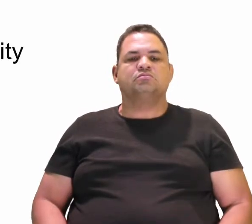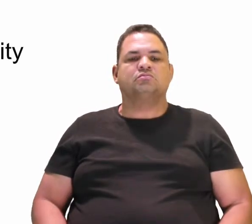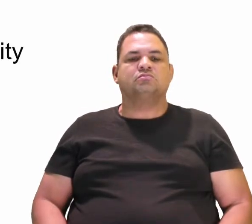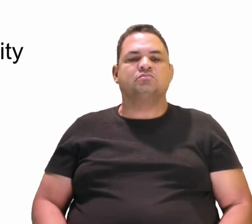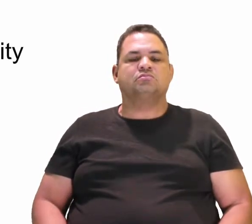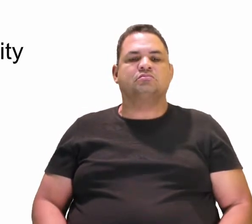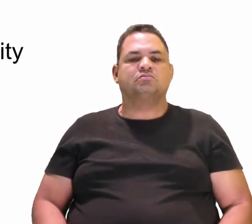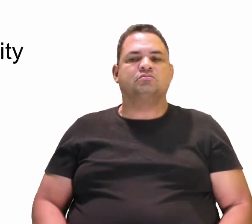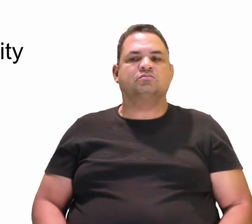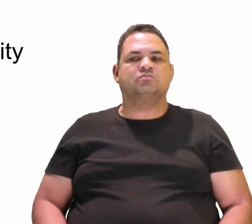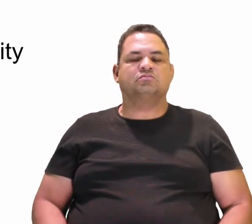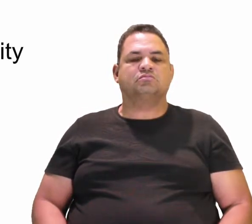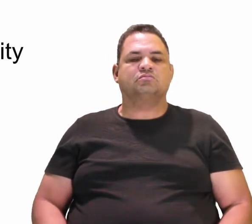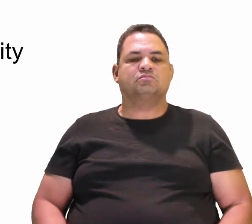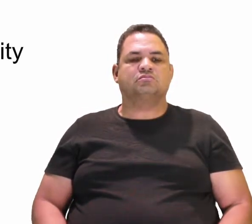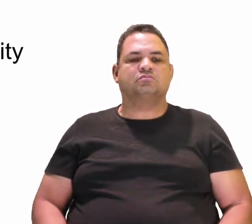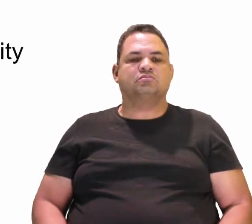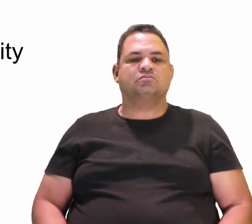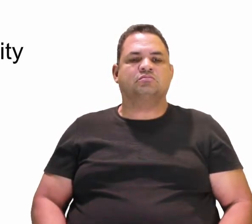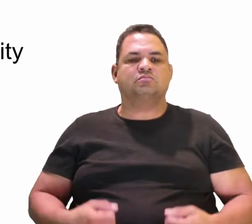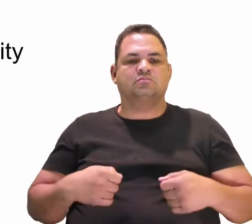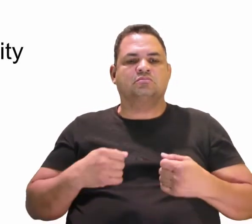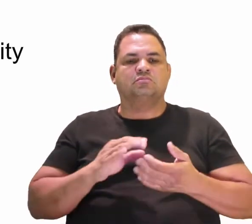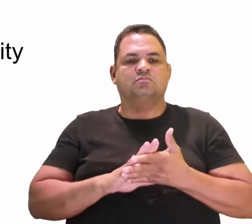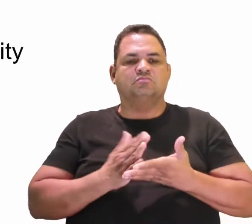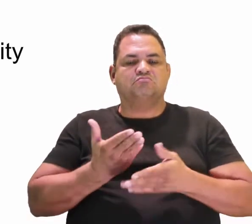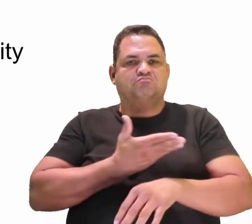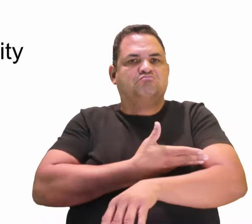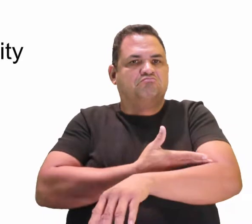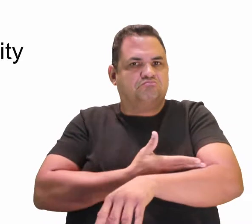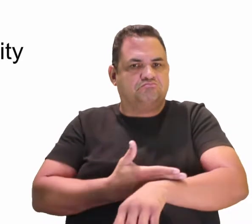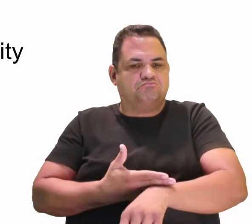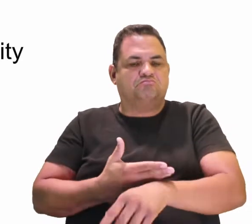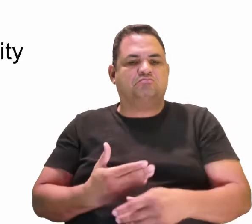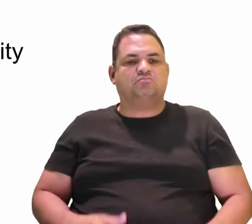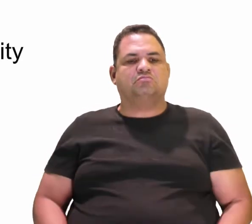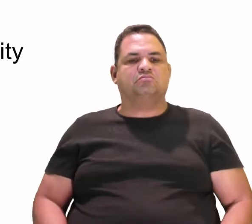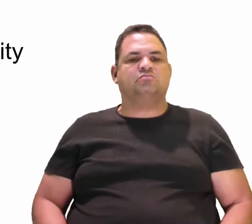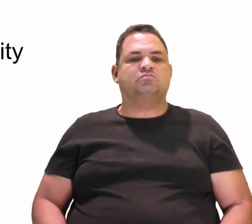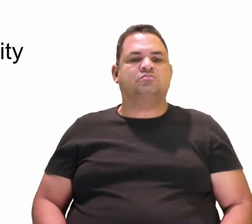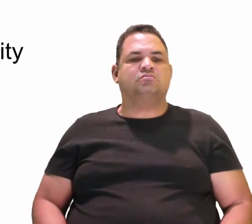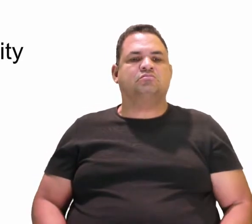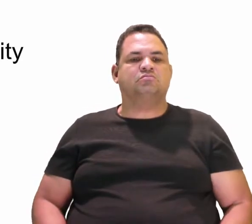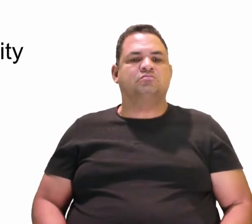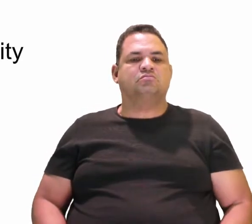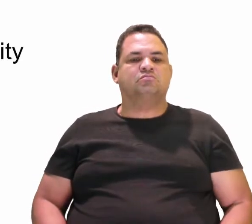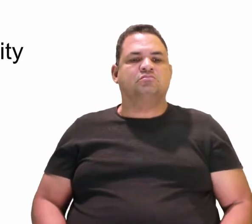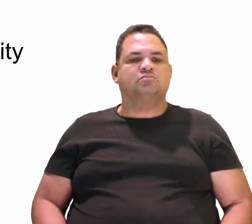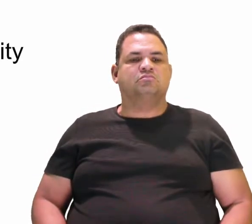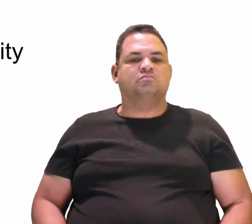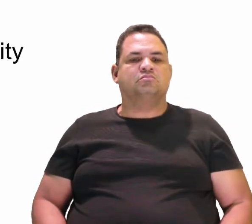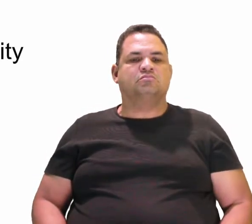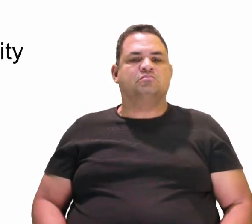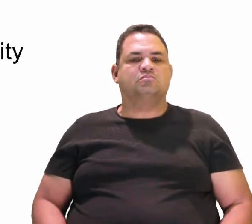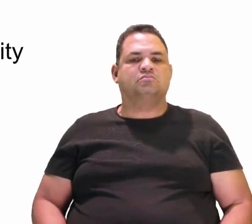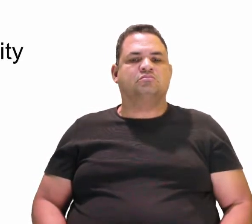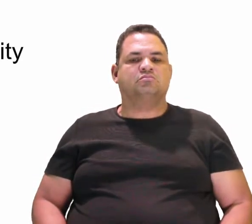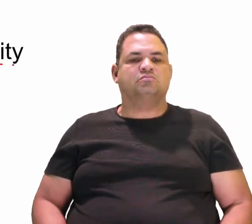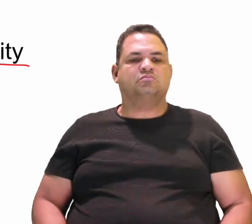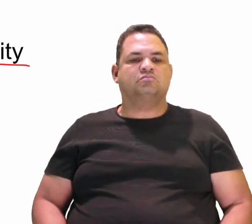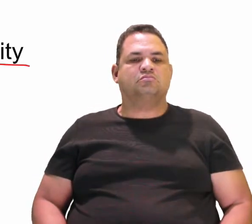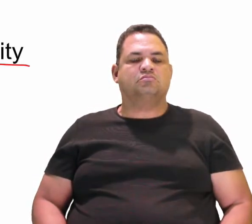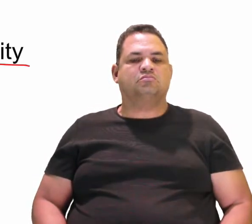está passando. A gente tem que sempre ser gentil. Remember that adversity can be